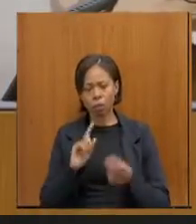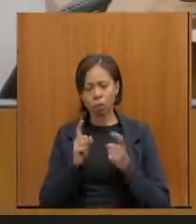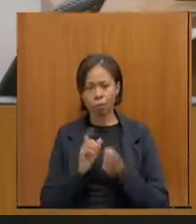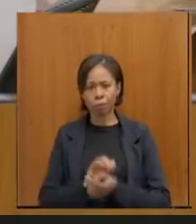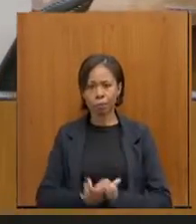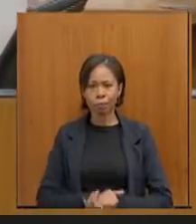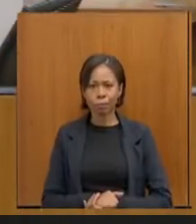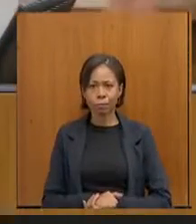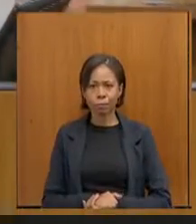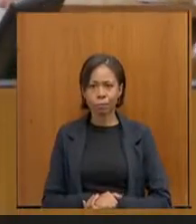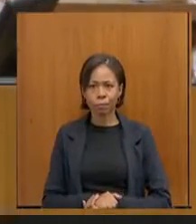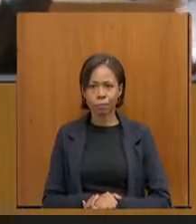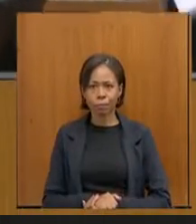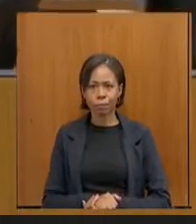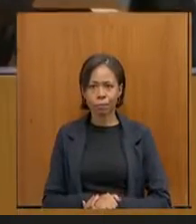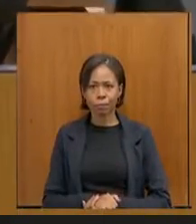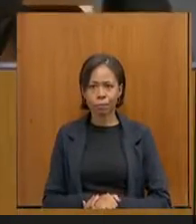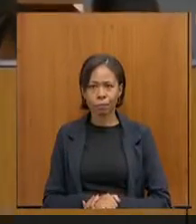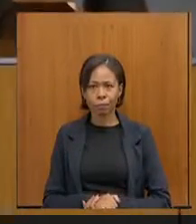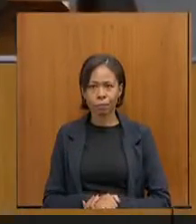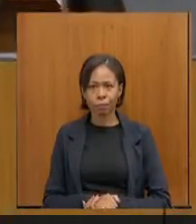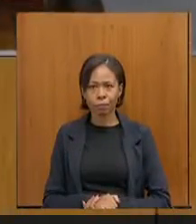trabalhos e